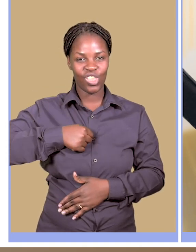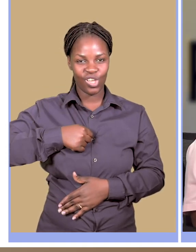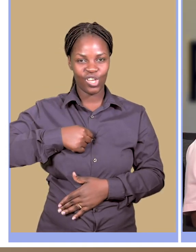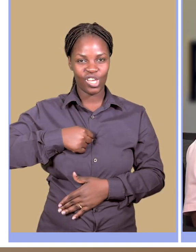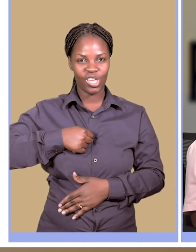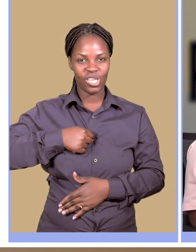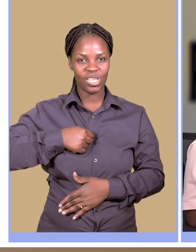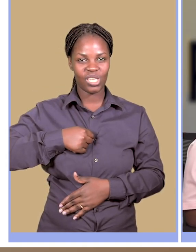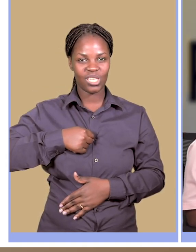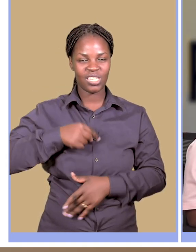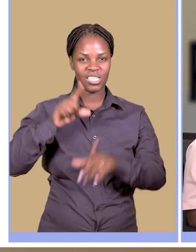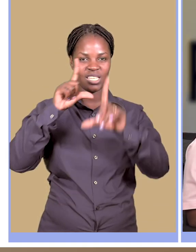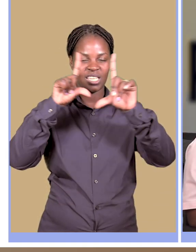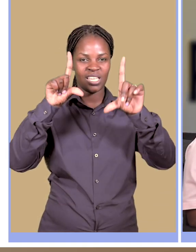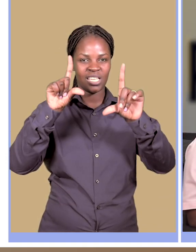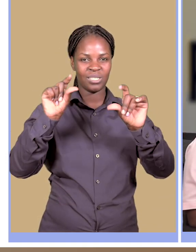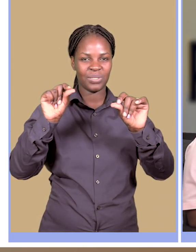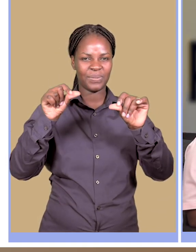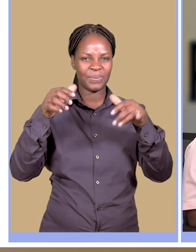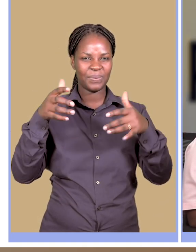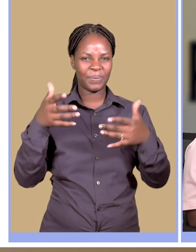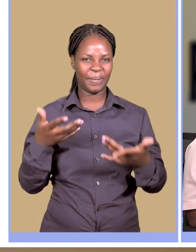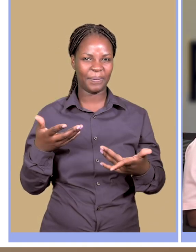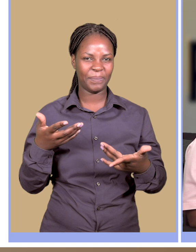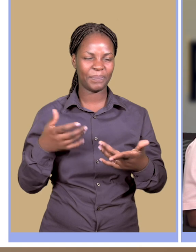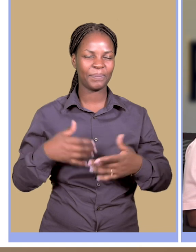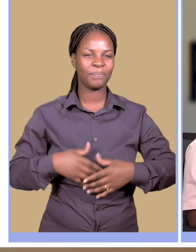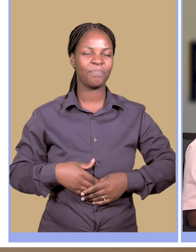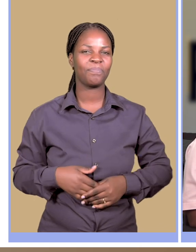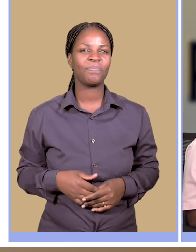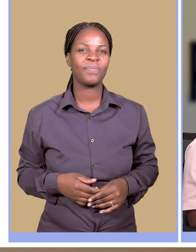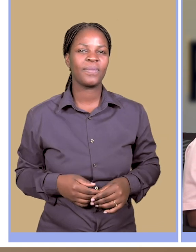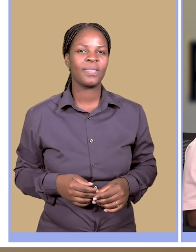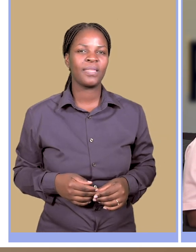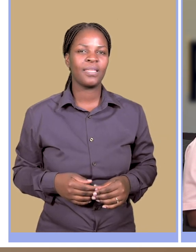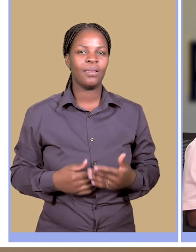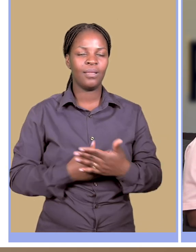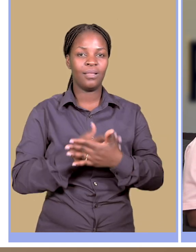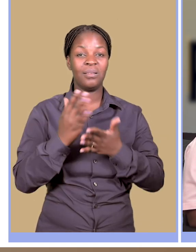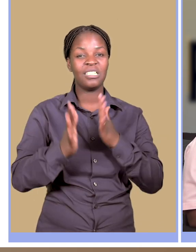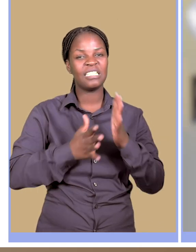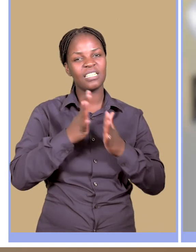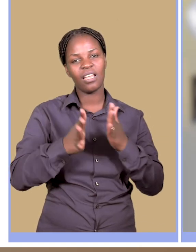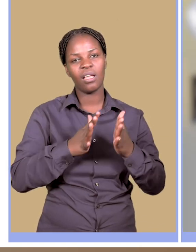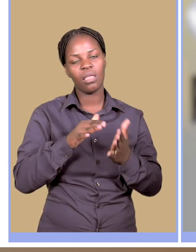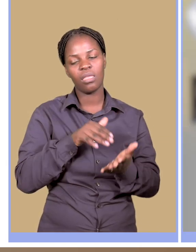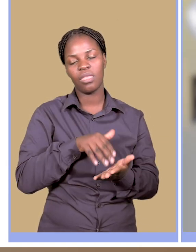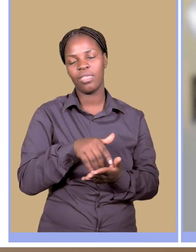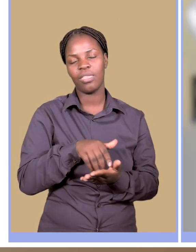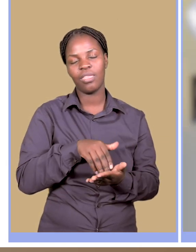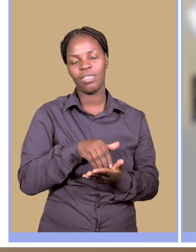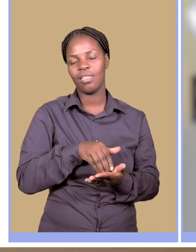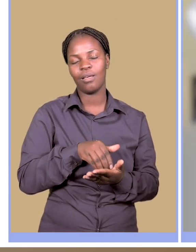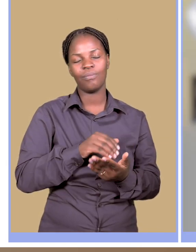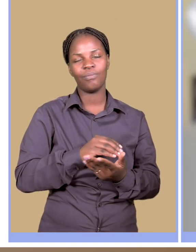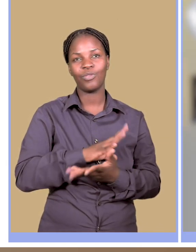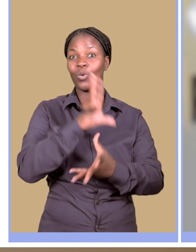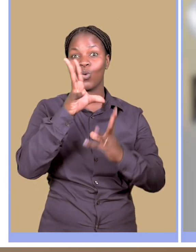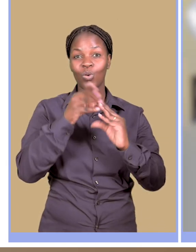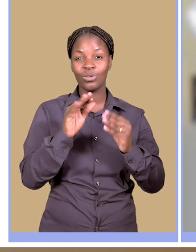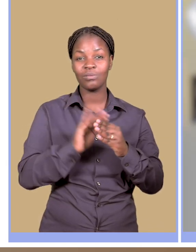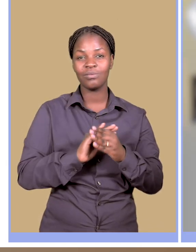prematuros, somos verdes, se assim podemos, somos um tomate verde com relação ao uso da língua de sinais.